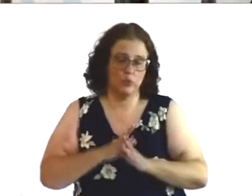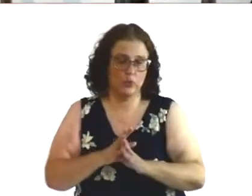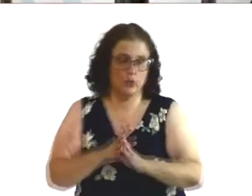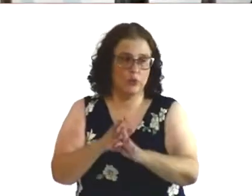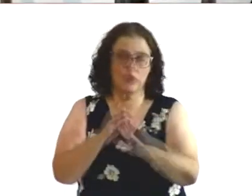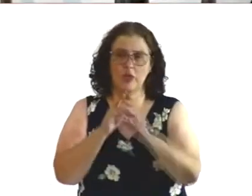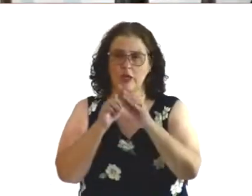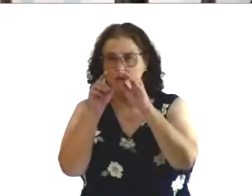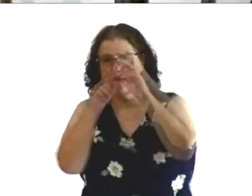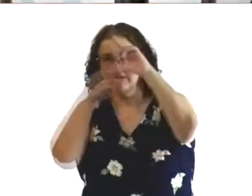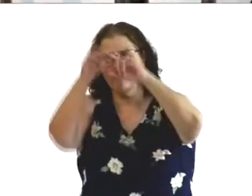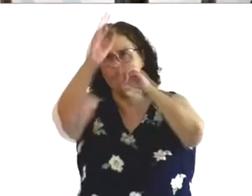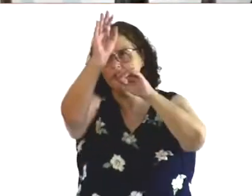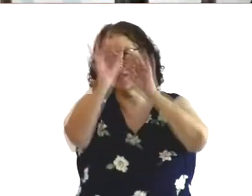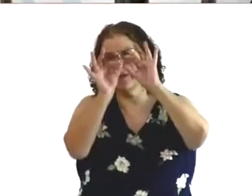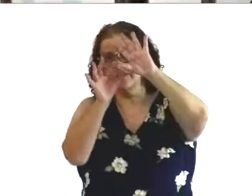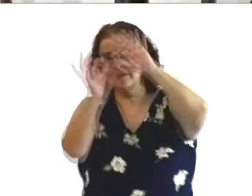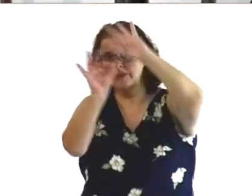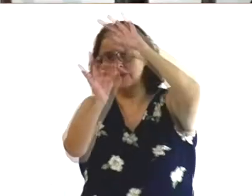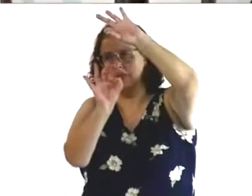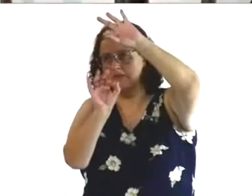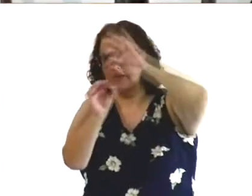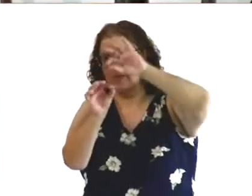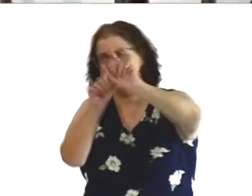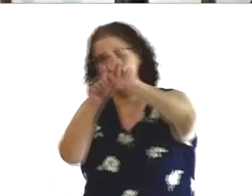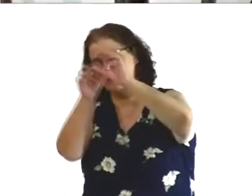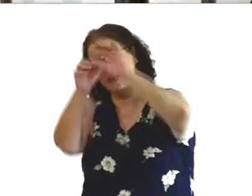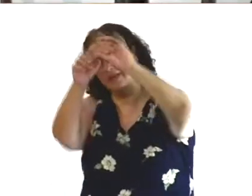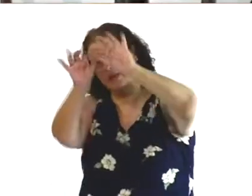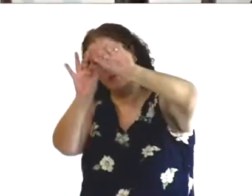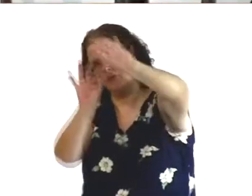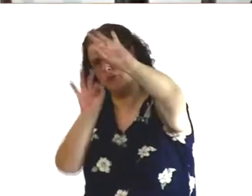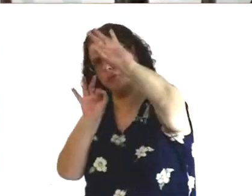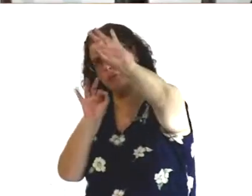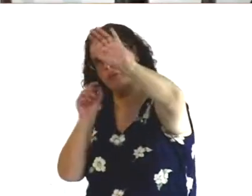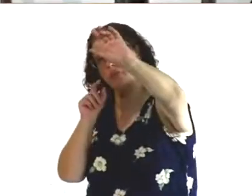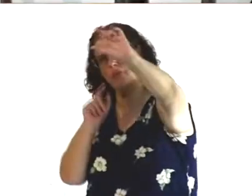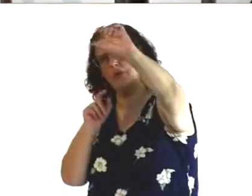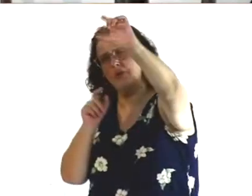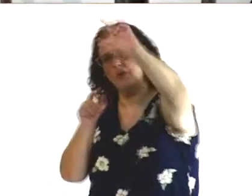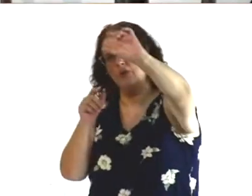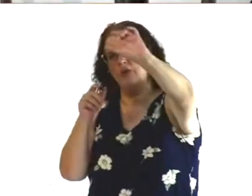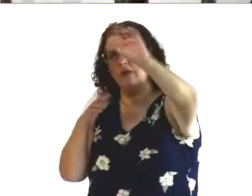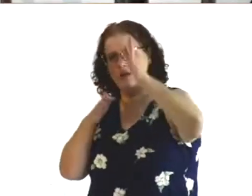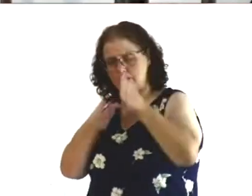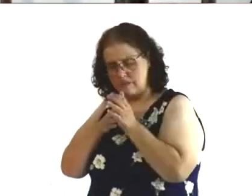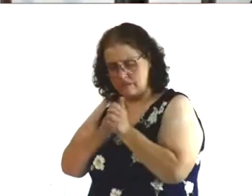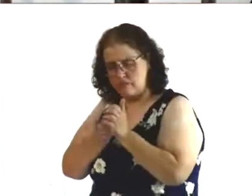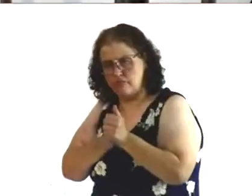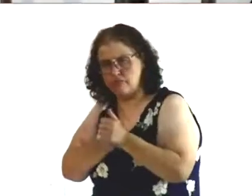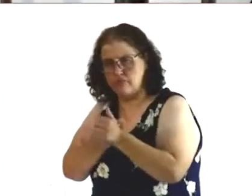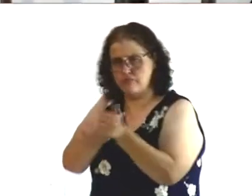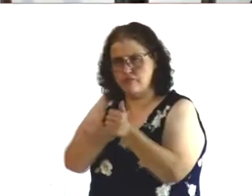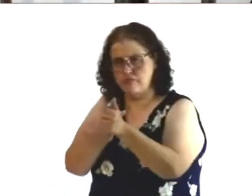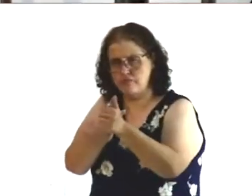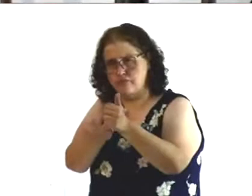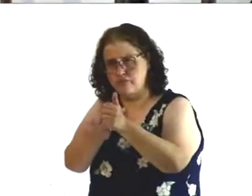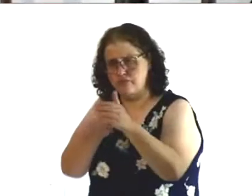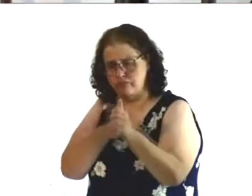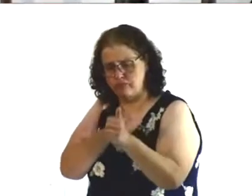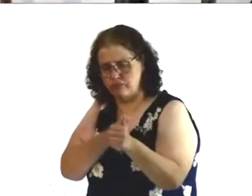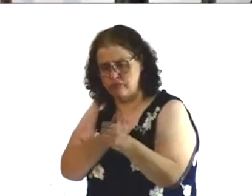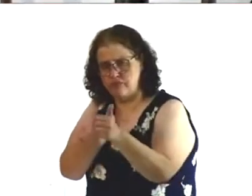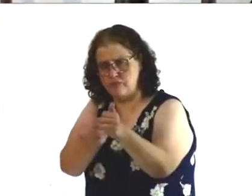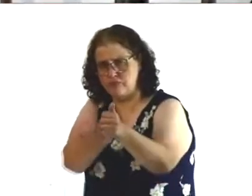no oriente os precedia, até que chegando, parou sobre onde estava o menino. E vendo eles